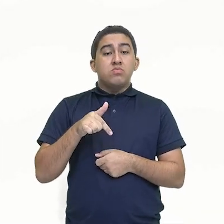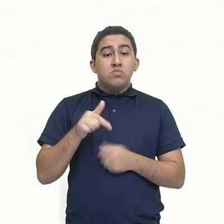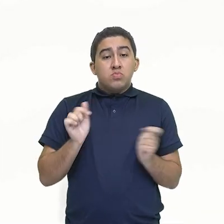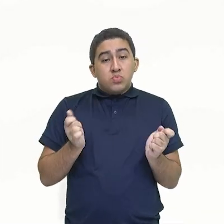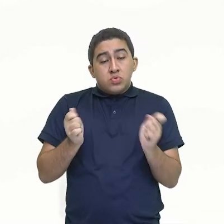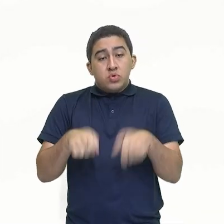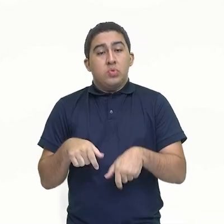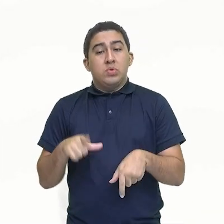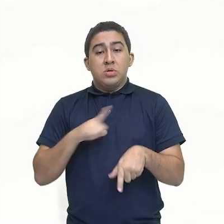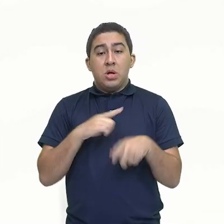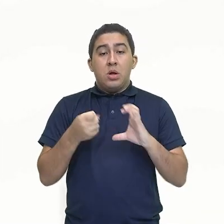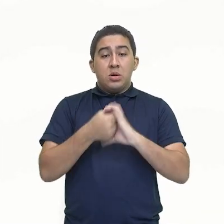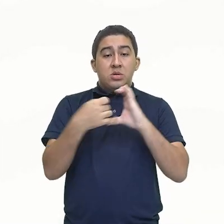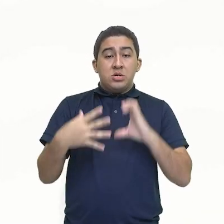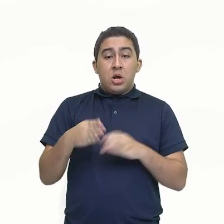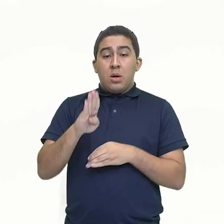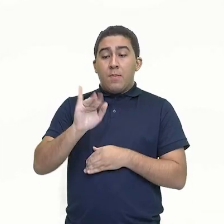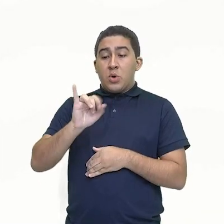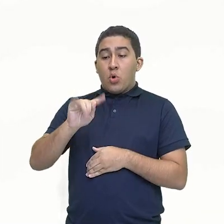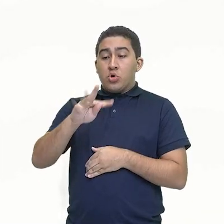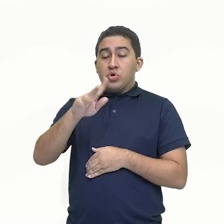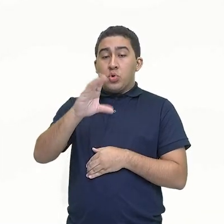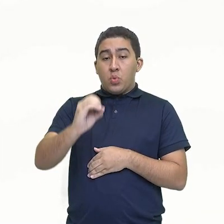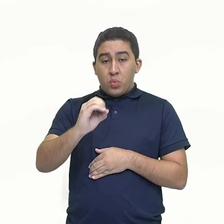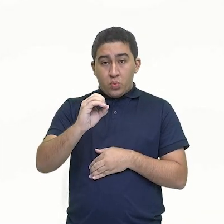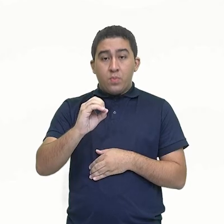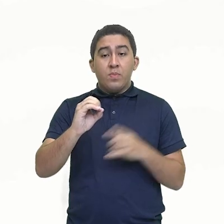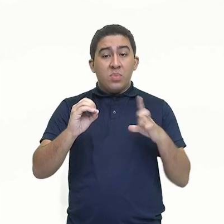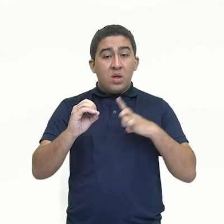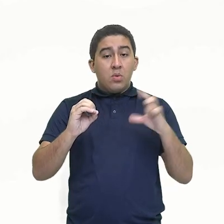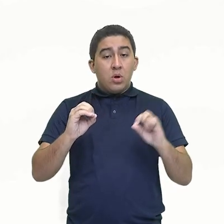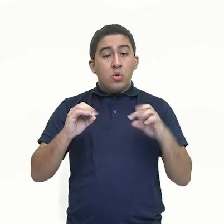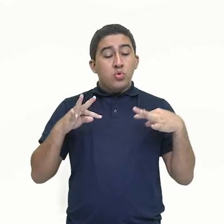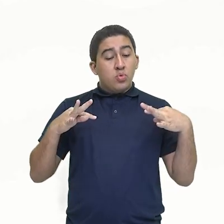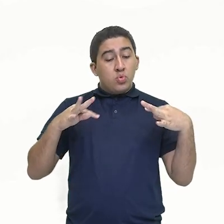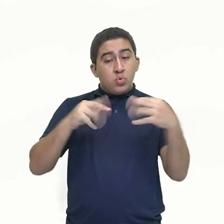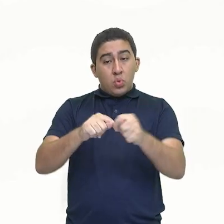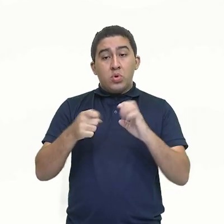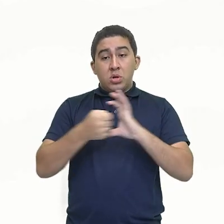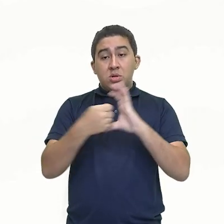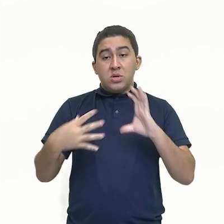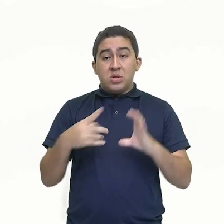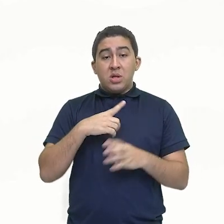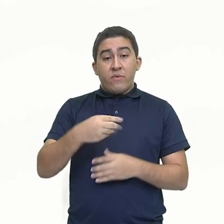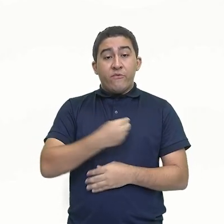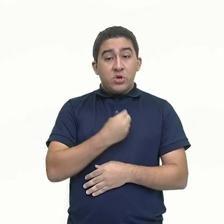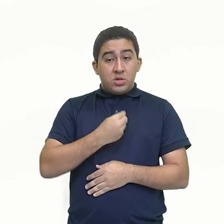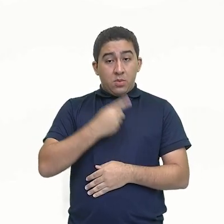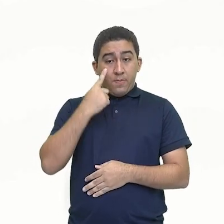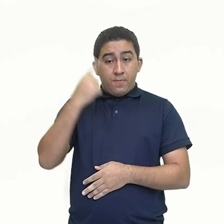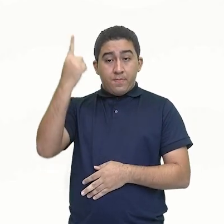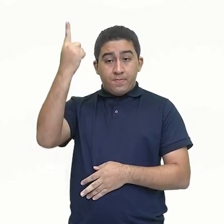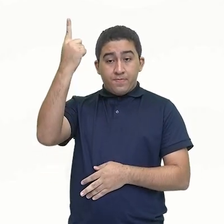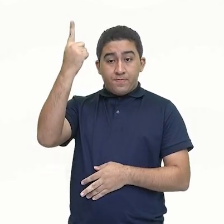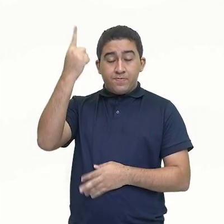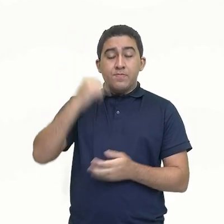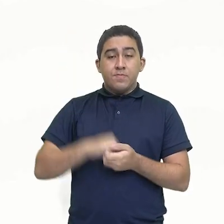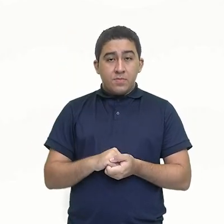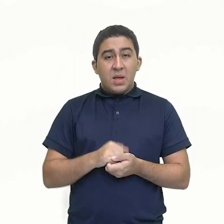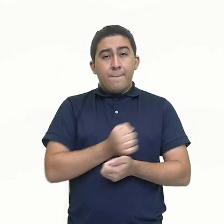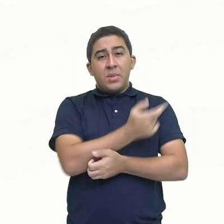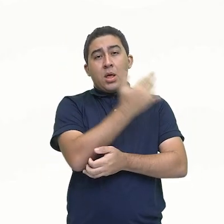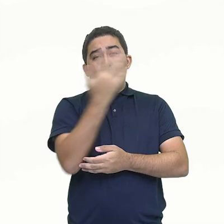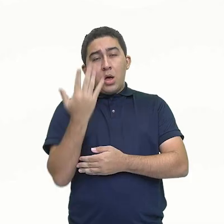dos componentes bióticos, que englobam todos aqueles que possuem vida, né, plantas,